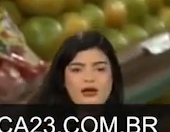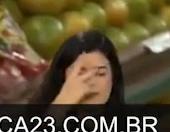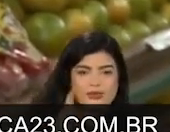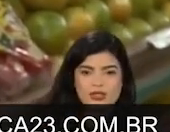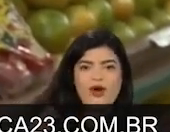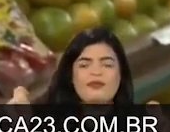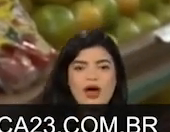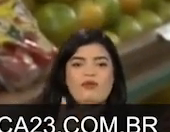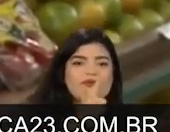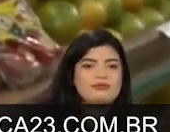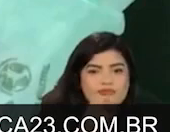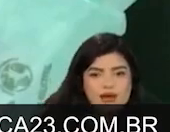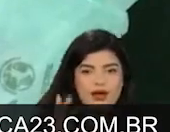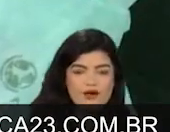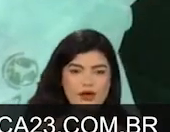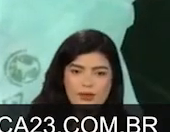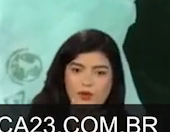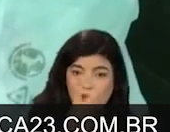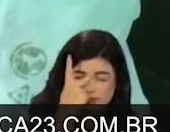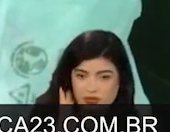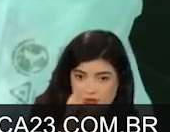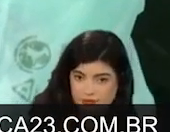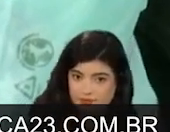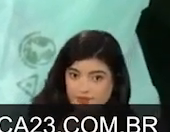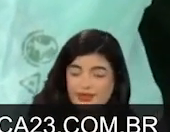para sustentar uma família com 4 pessoas,